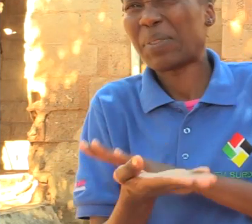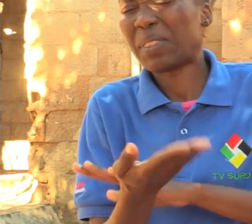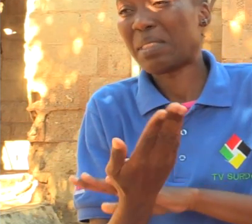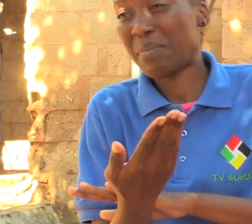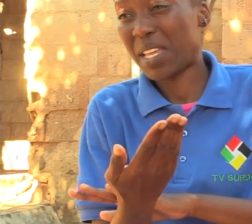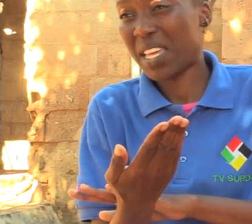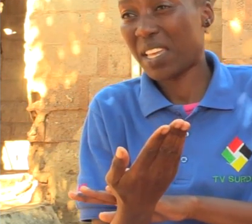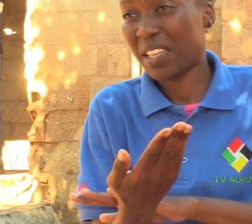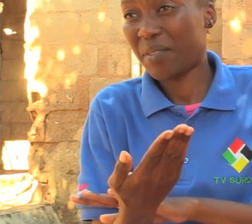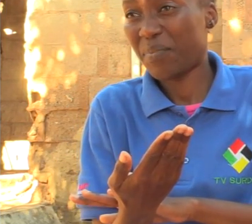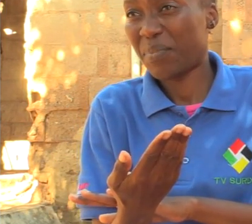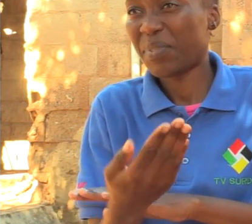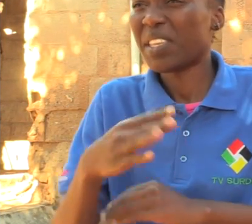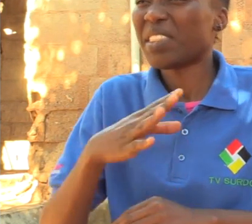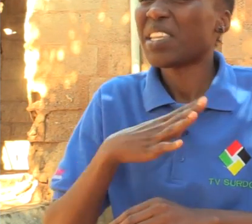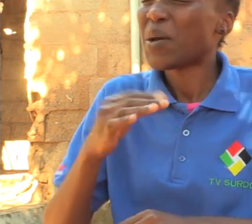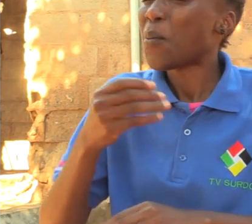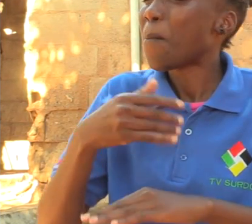problema